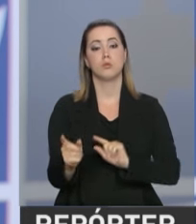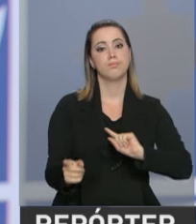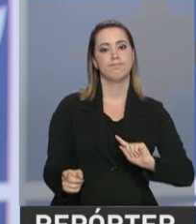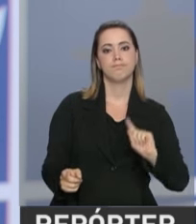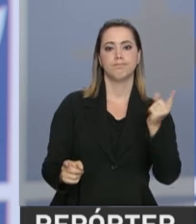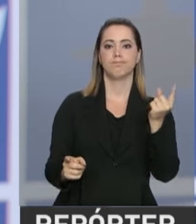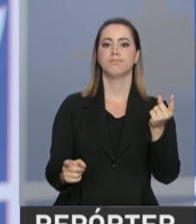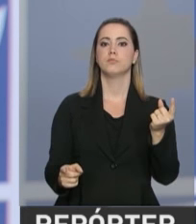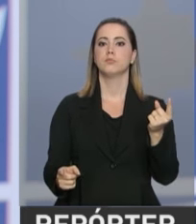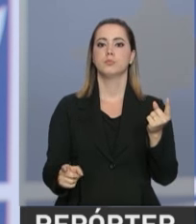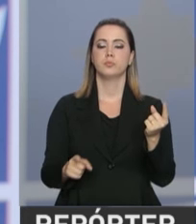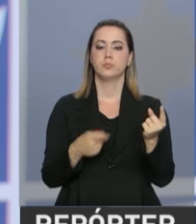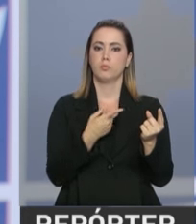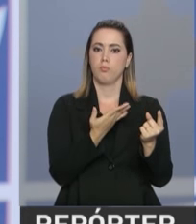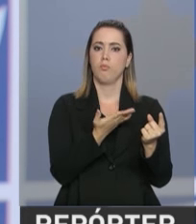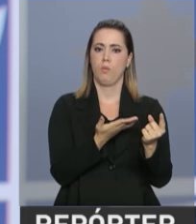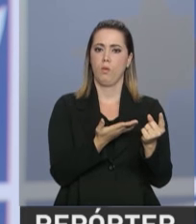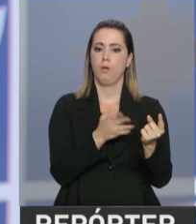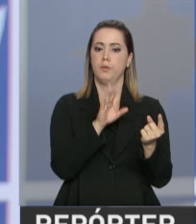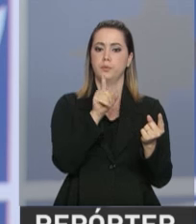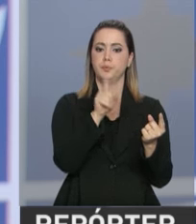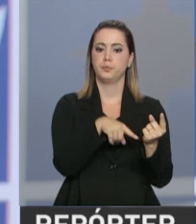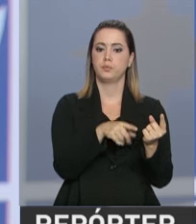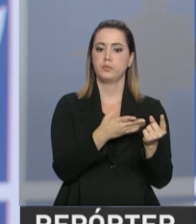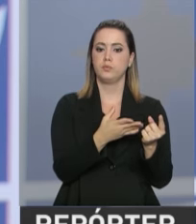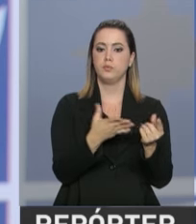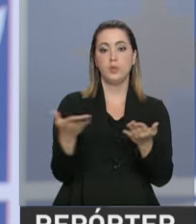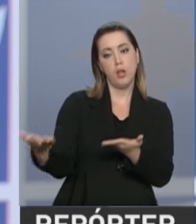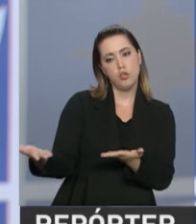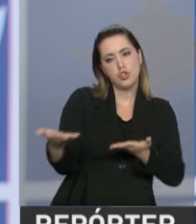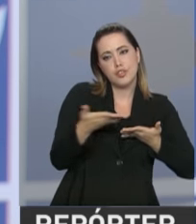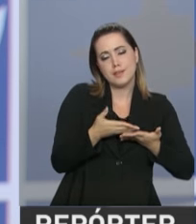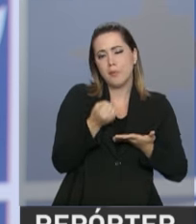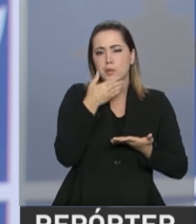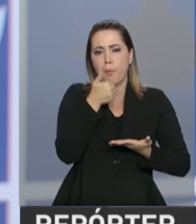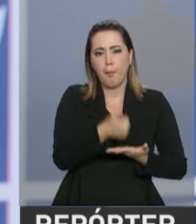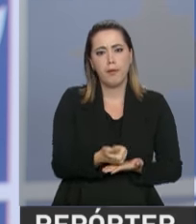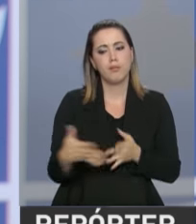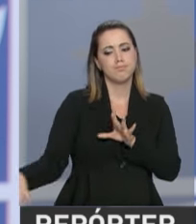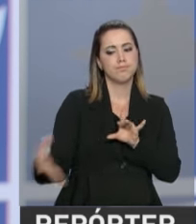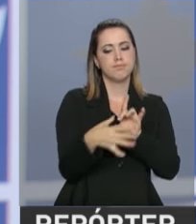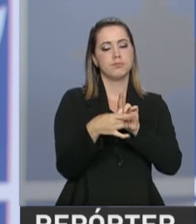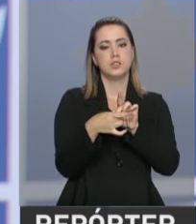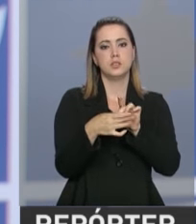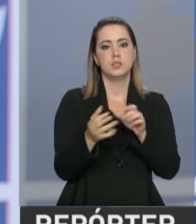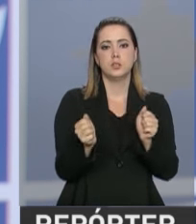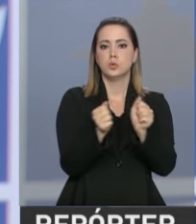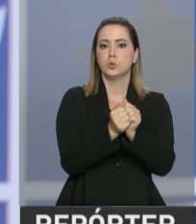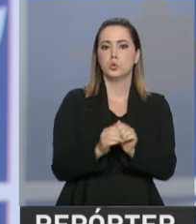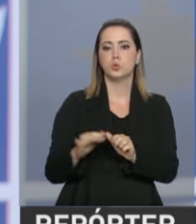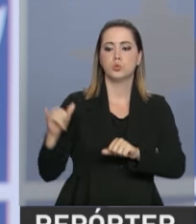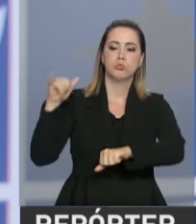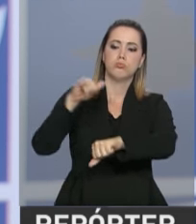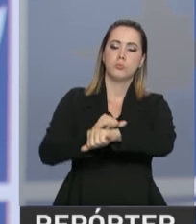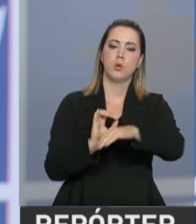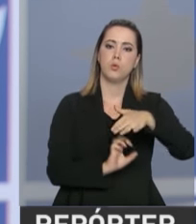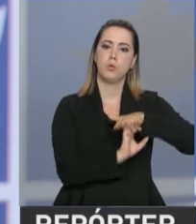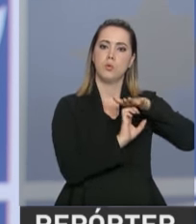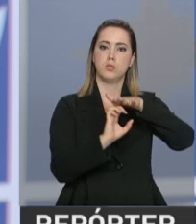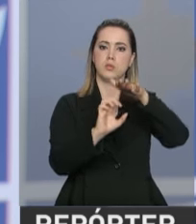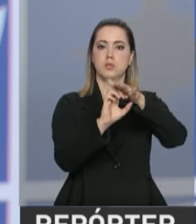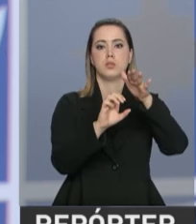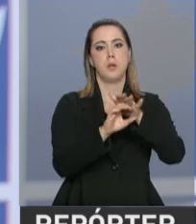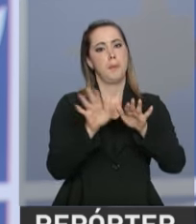eh de eh recepção e de parceria com as aéreas com as empresas que fazem